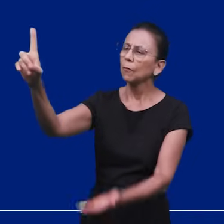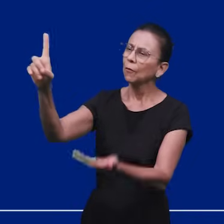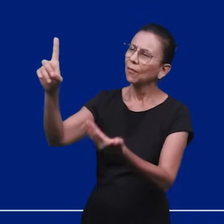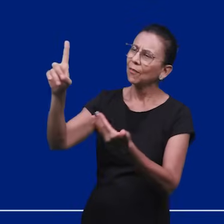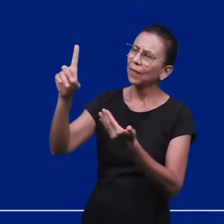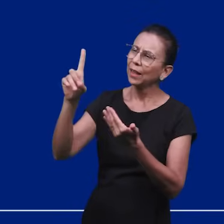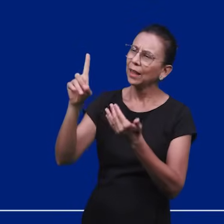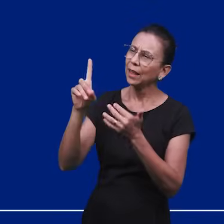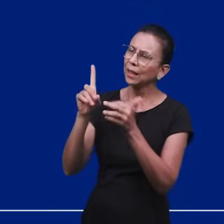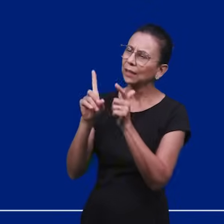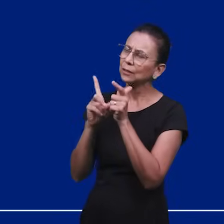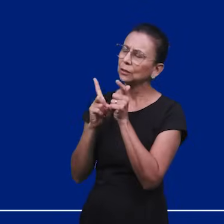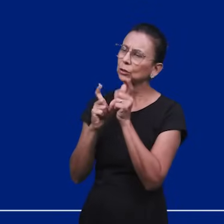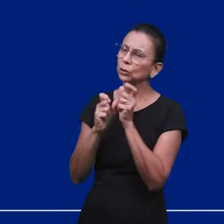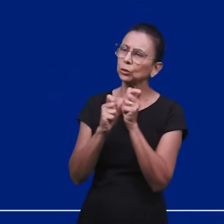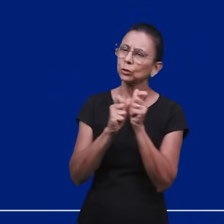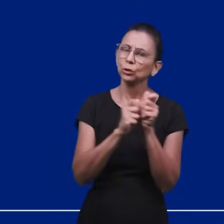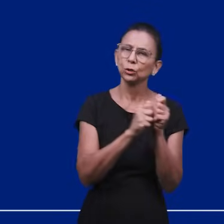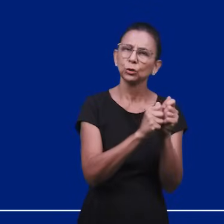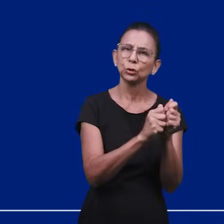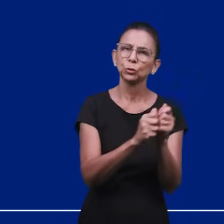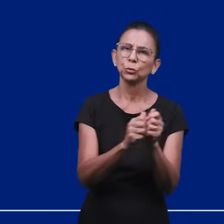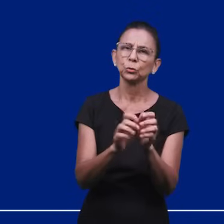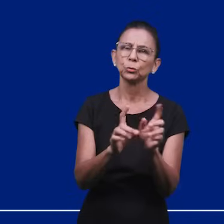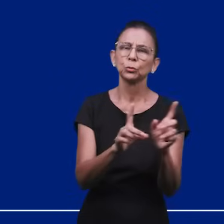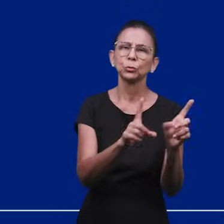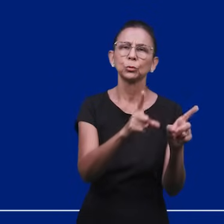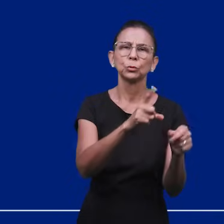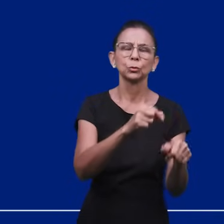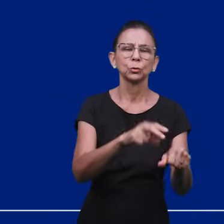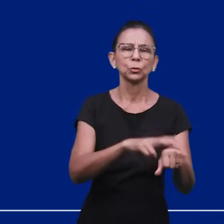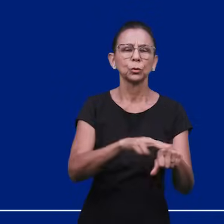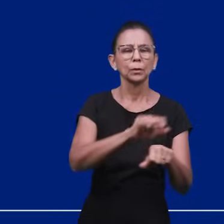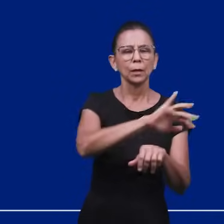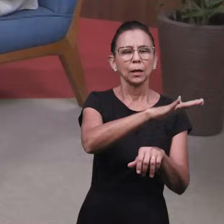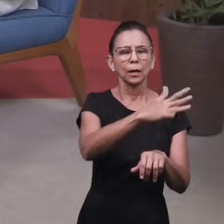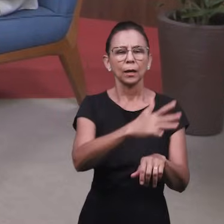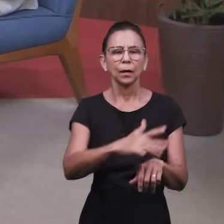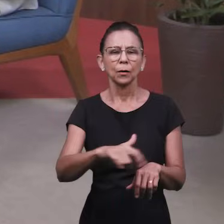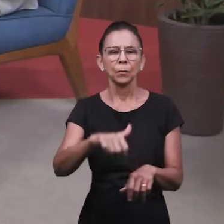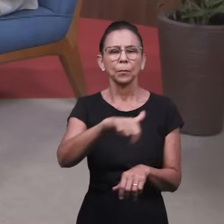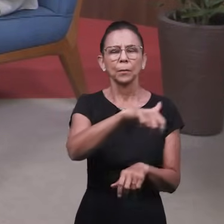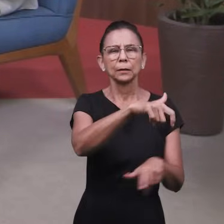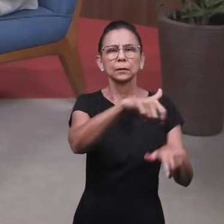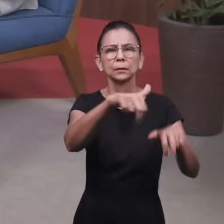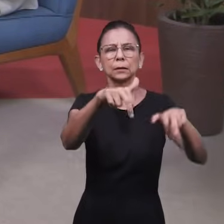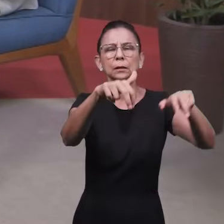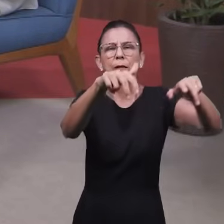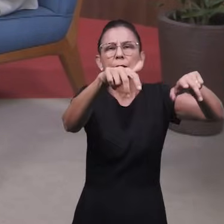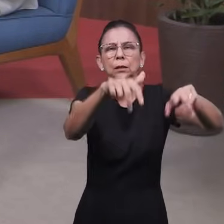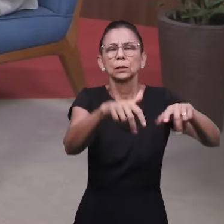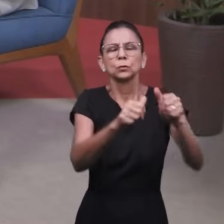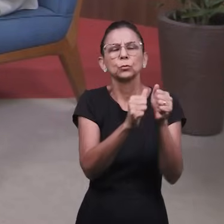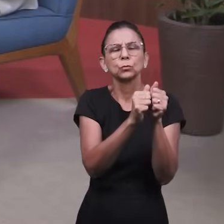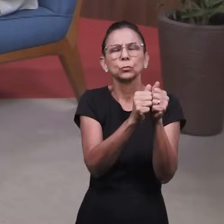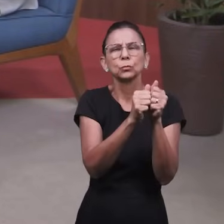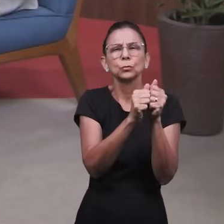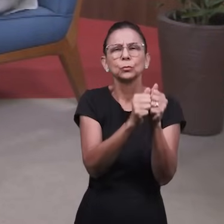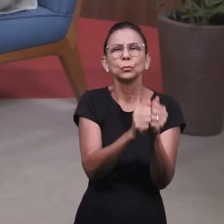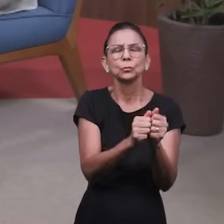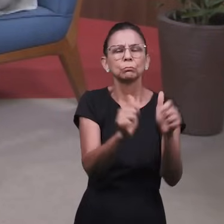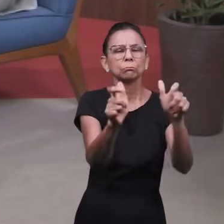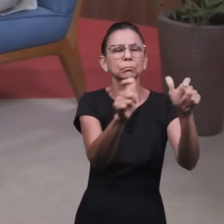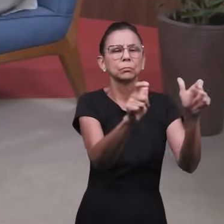ao campo, passemos as noites nas aldeias. Como é que a gente aplica esse texto do livro de Cantares